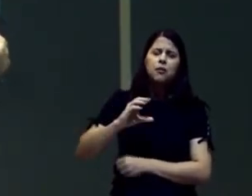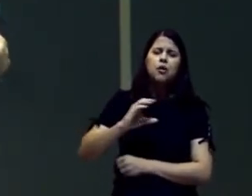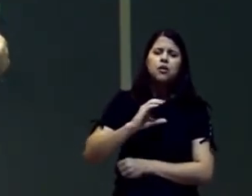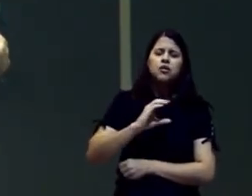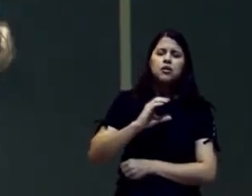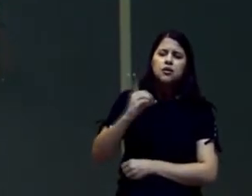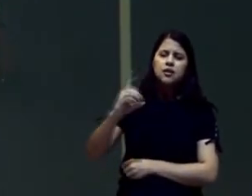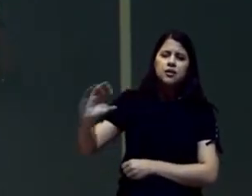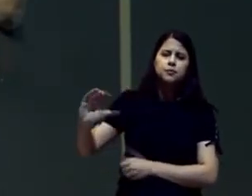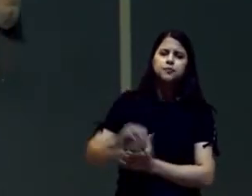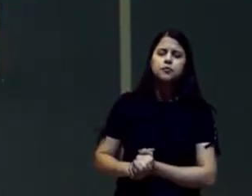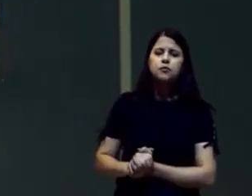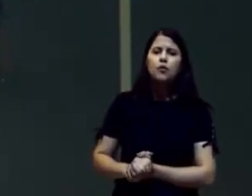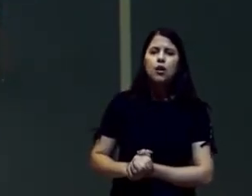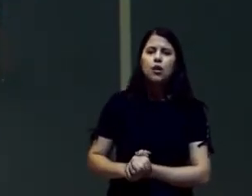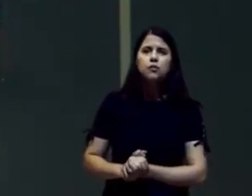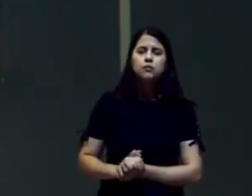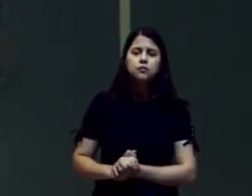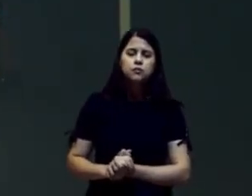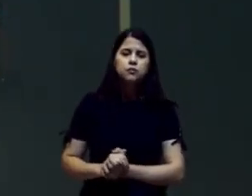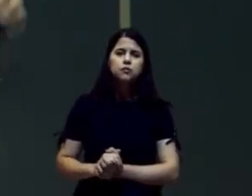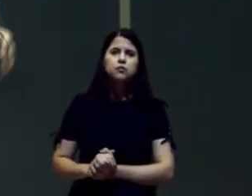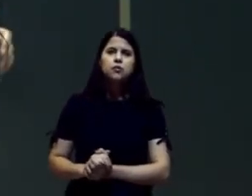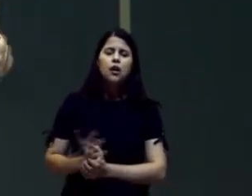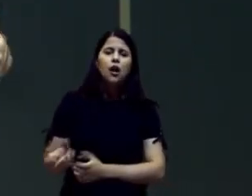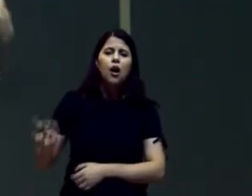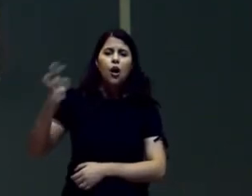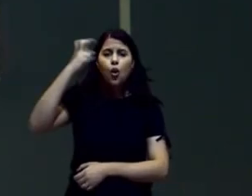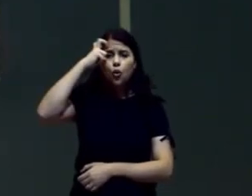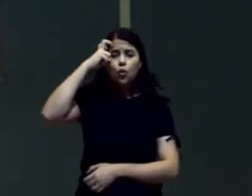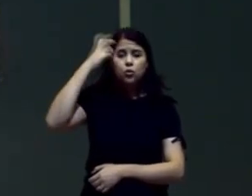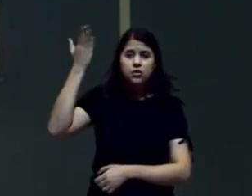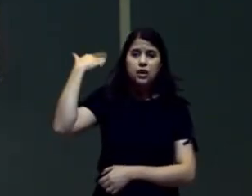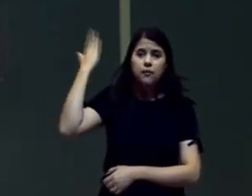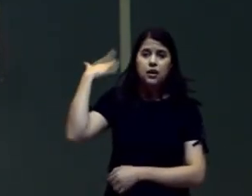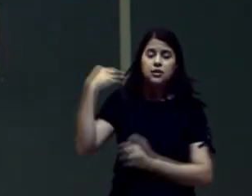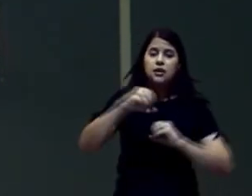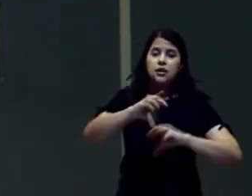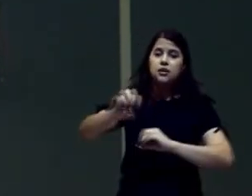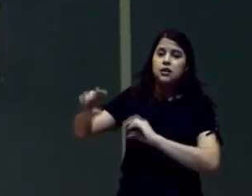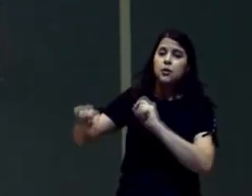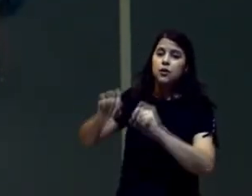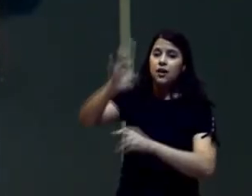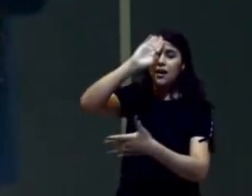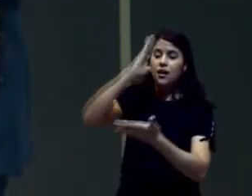da época recomendava o investimento em pessoas de maior idade, pessoas mais,